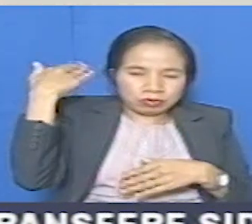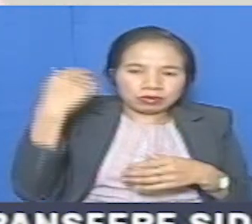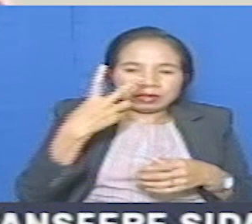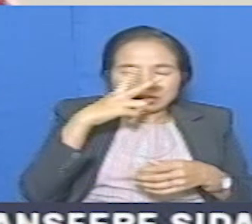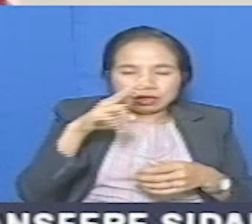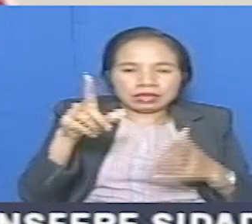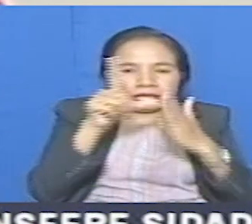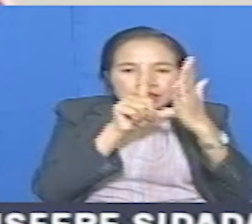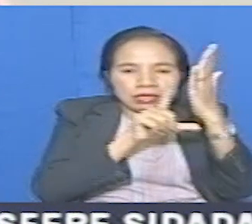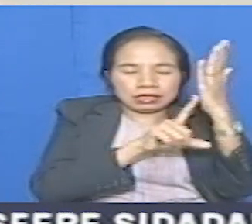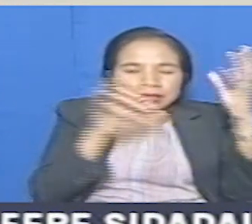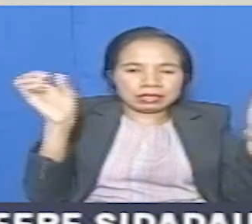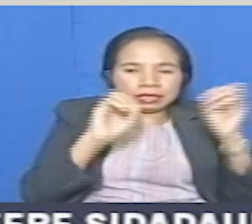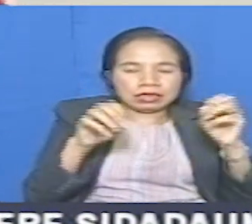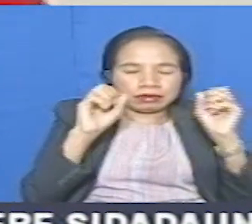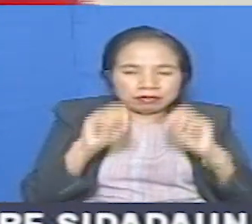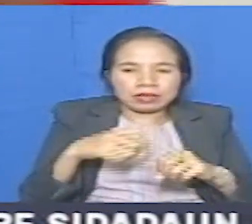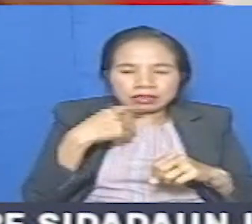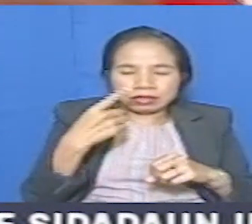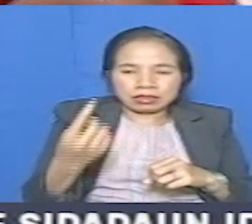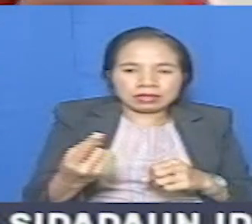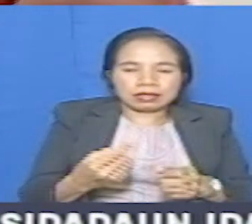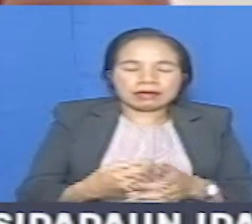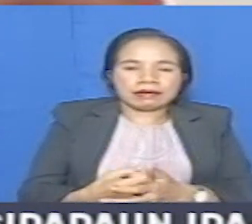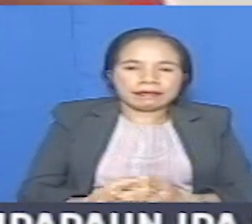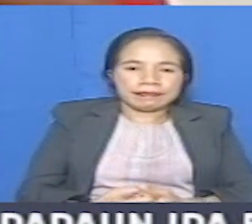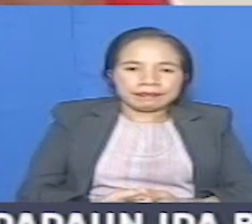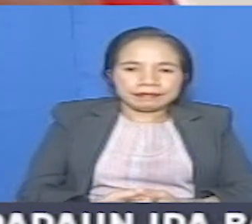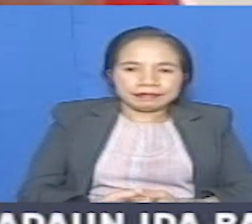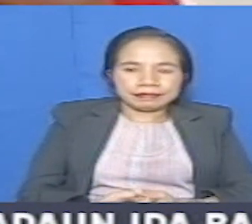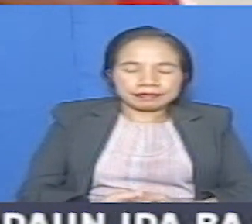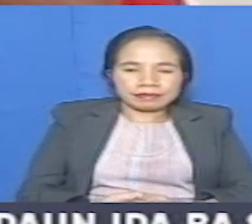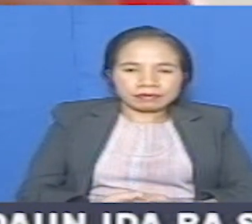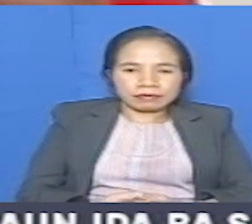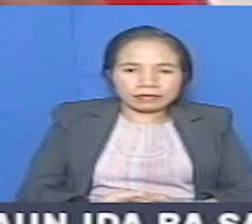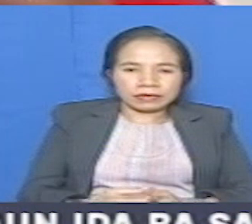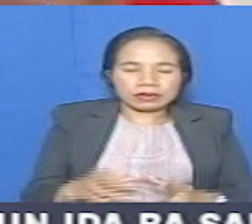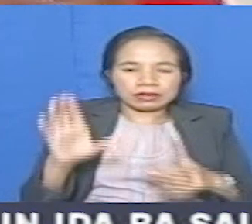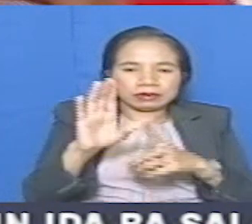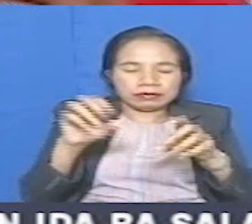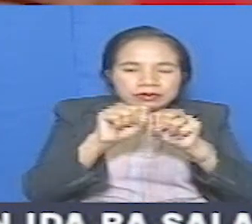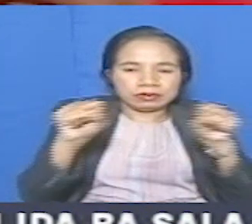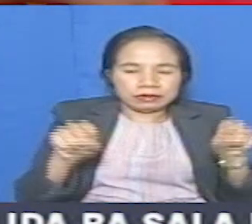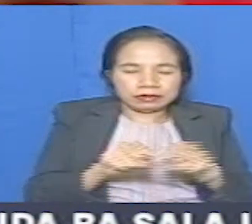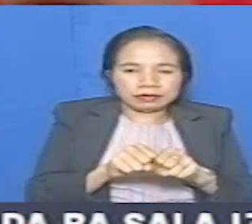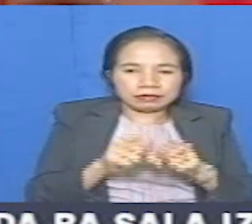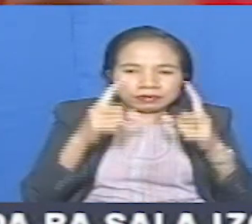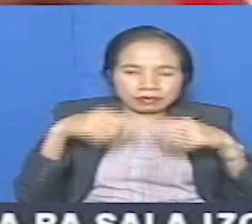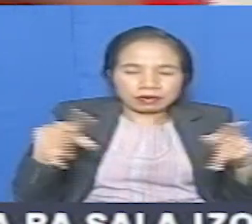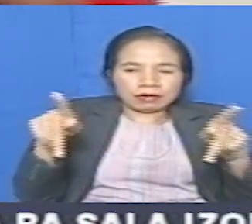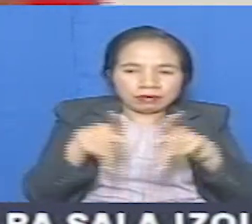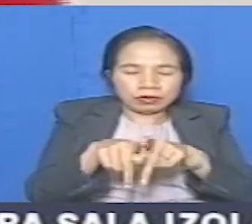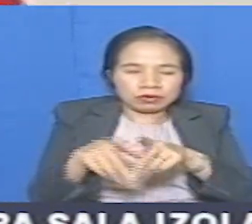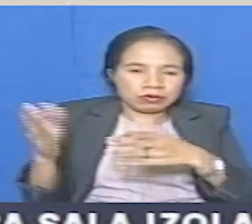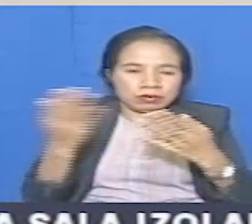hareia lista la ia, bela hato reclamação. Nea, liu si sefe suku, batu ia posto, posto encamina